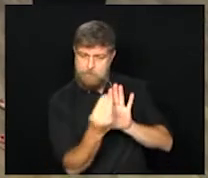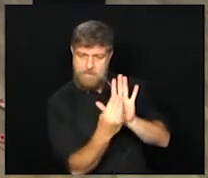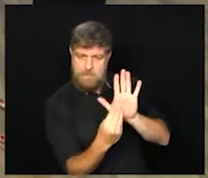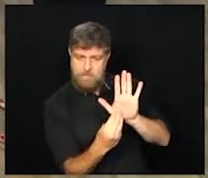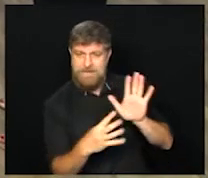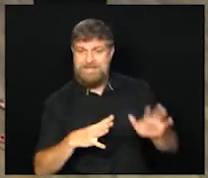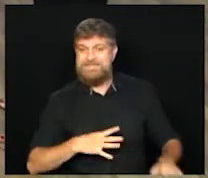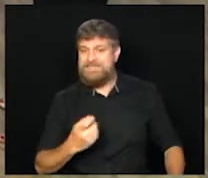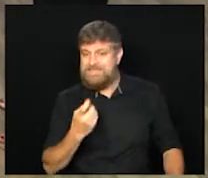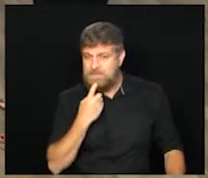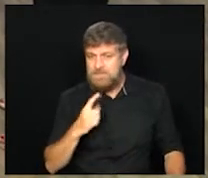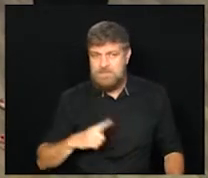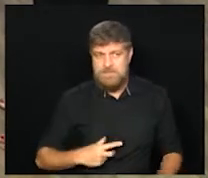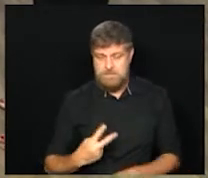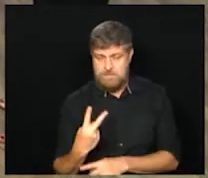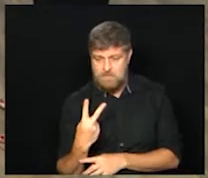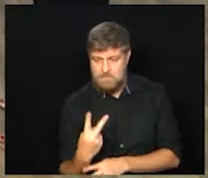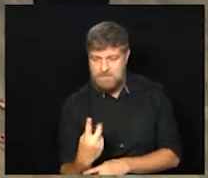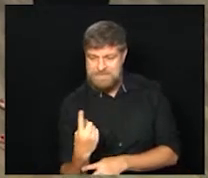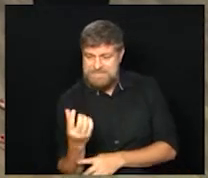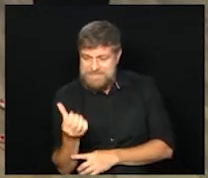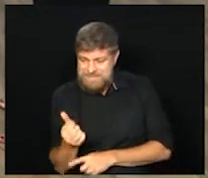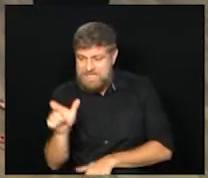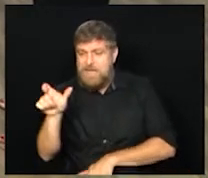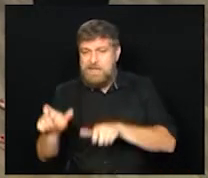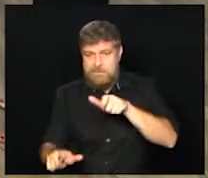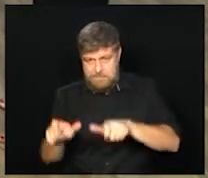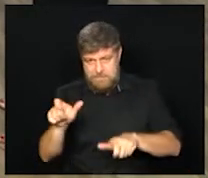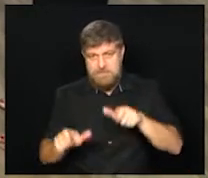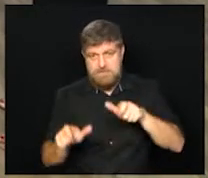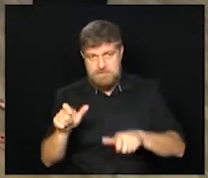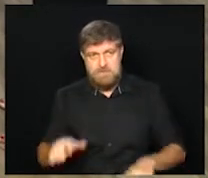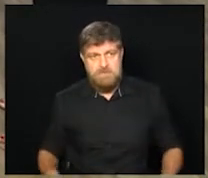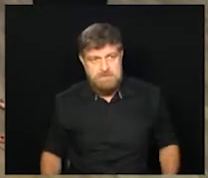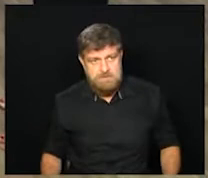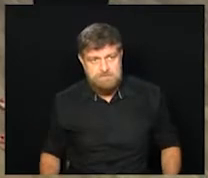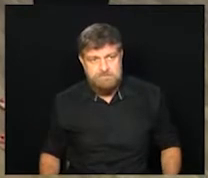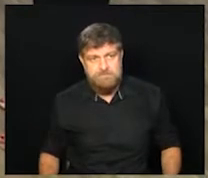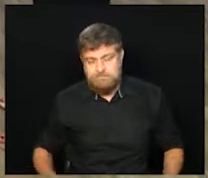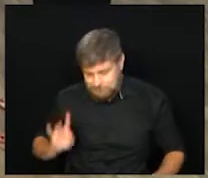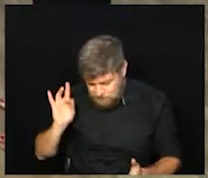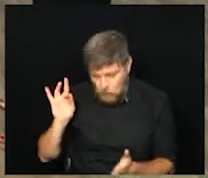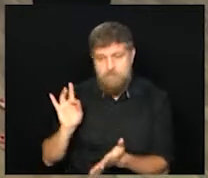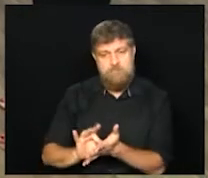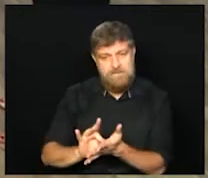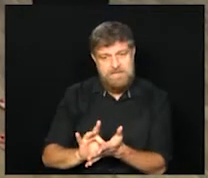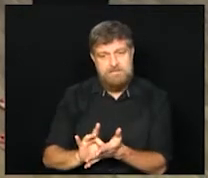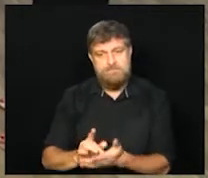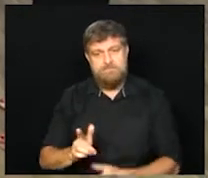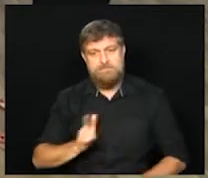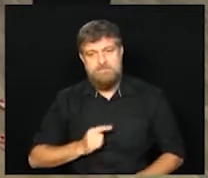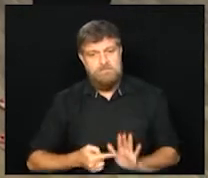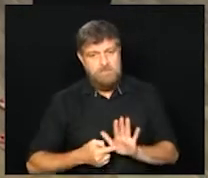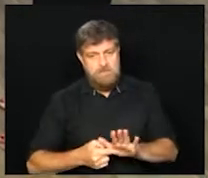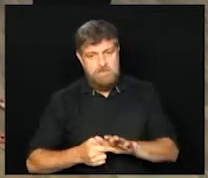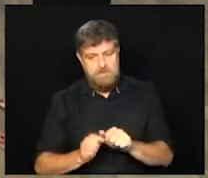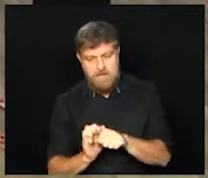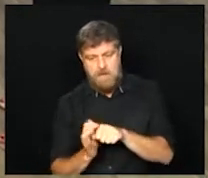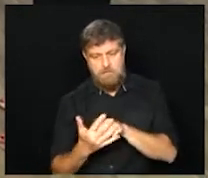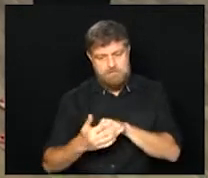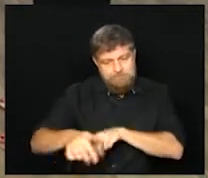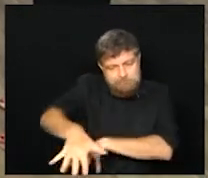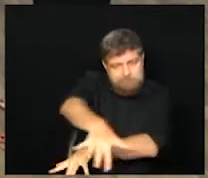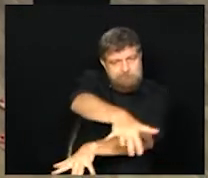município de Campinas, 216 casos foram confirmados, o que mostra que a doença ela